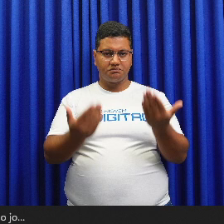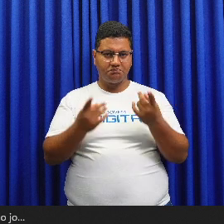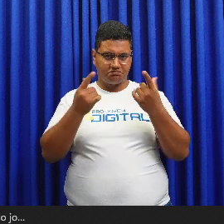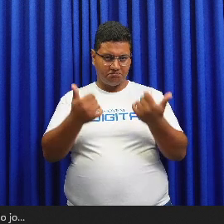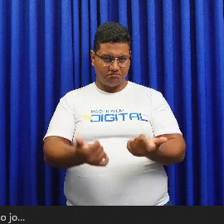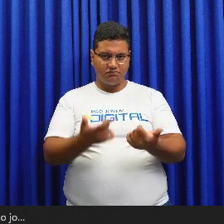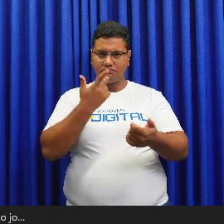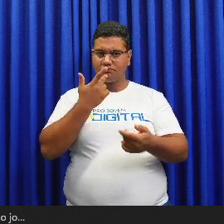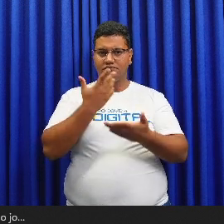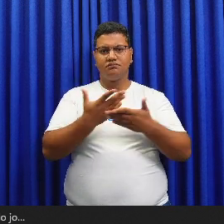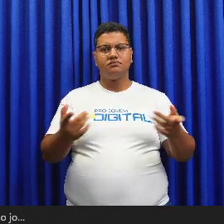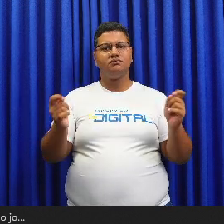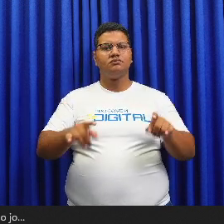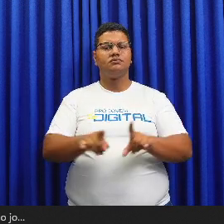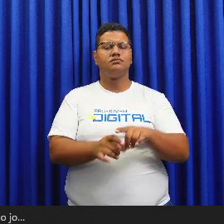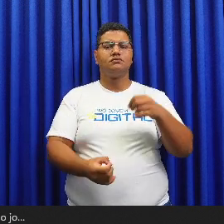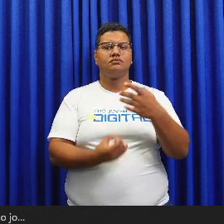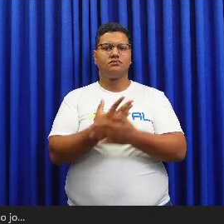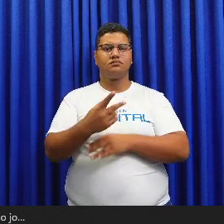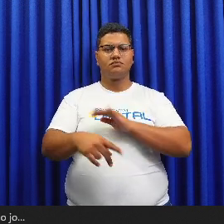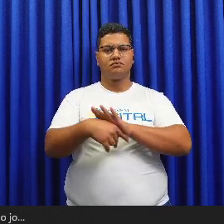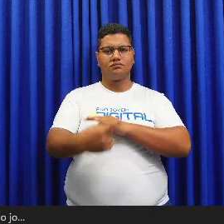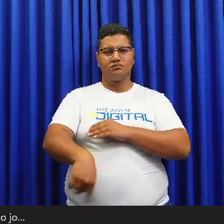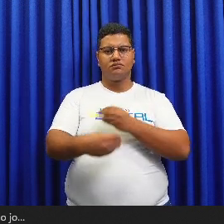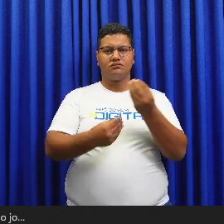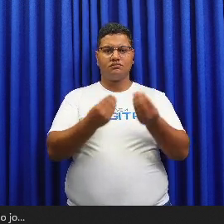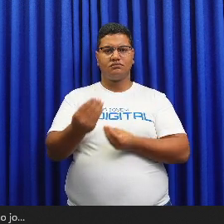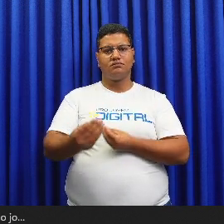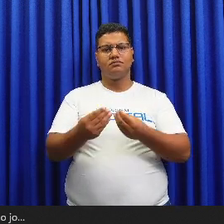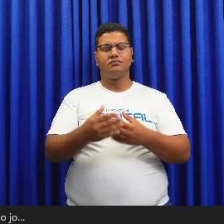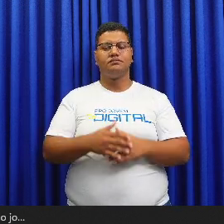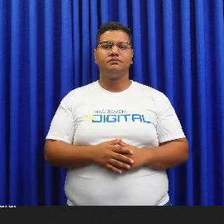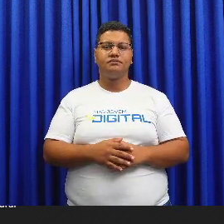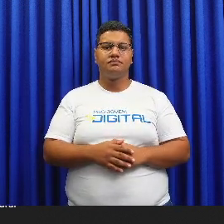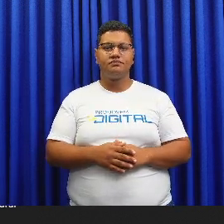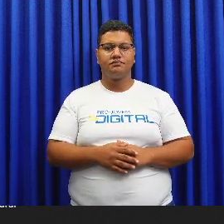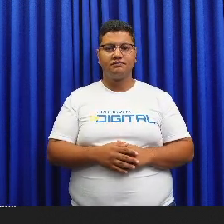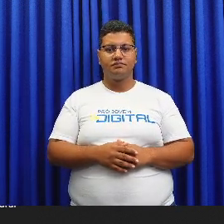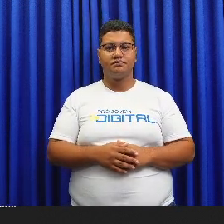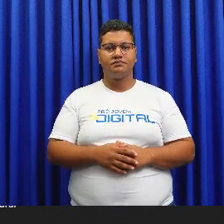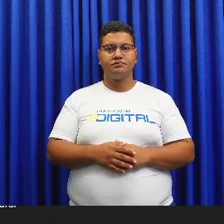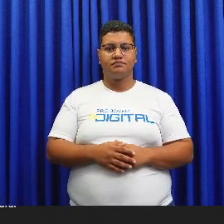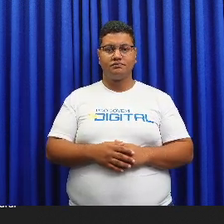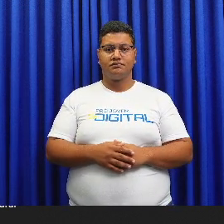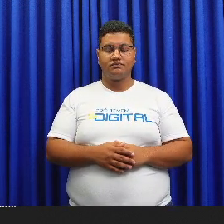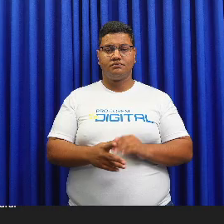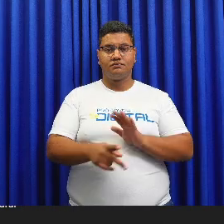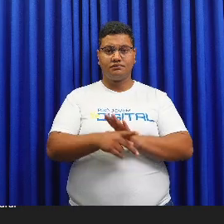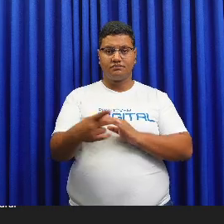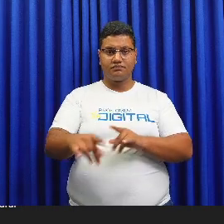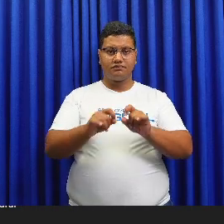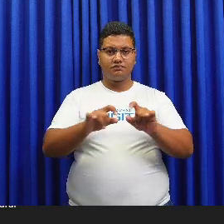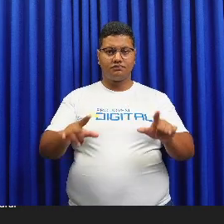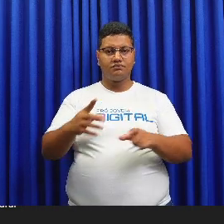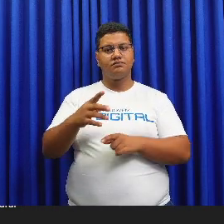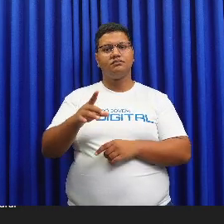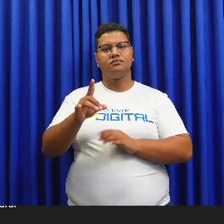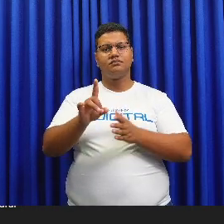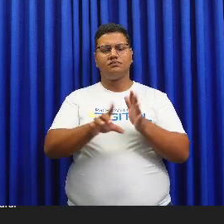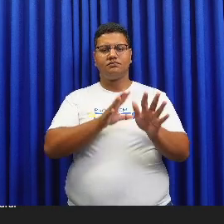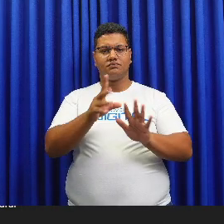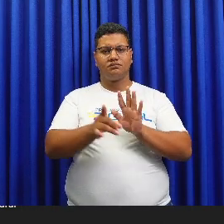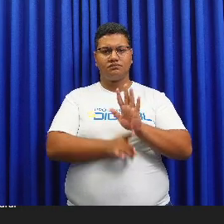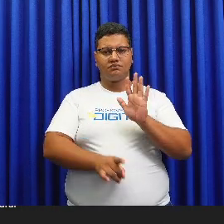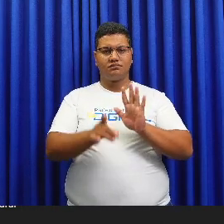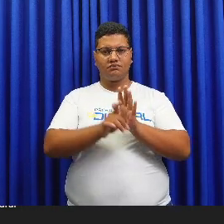tá? Ou seja, aqui você pode até elaborar o seu próprio portfólio, beleza? Designer de experiência